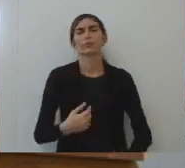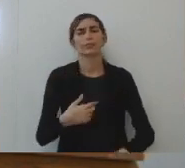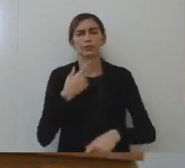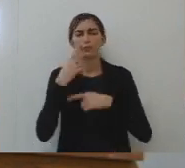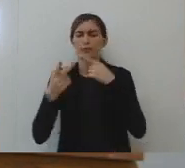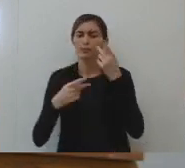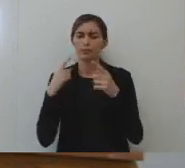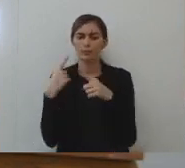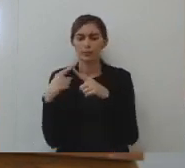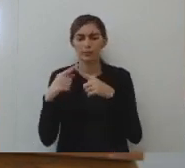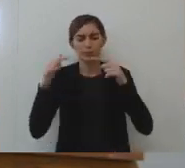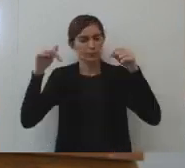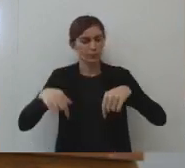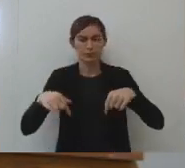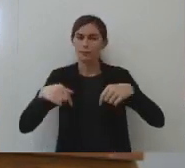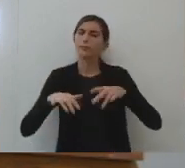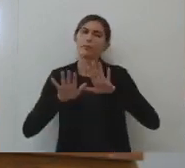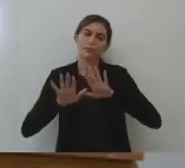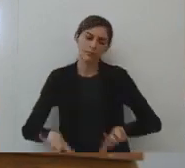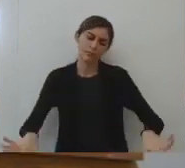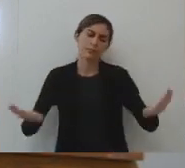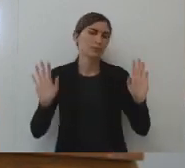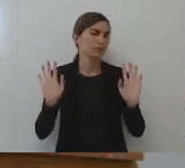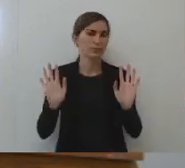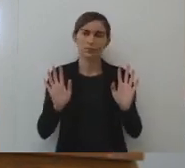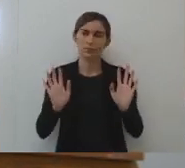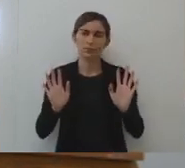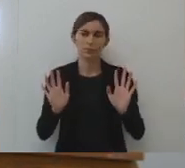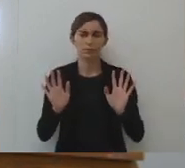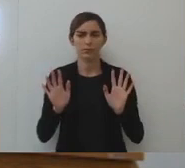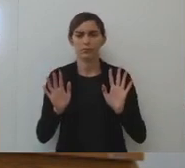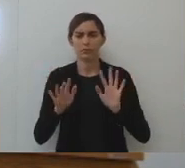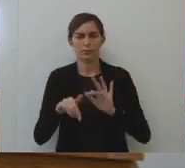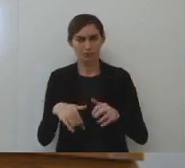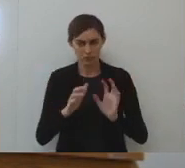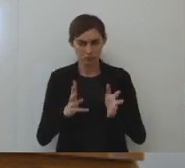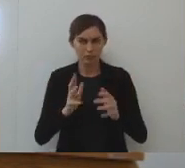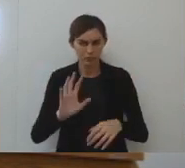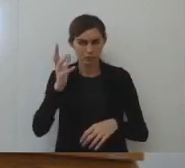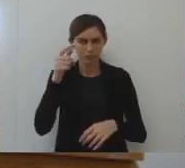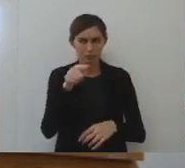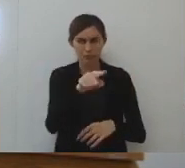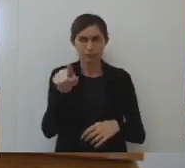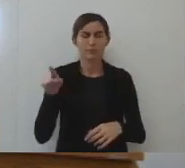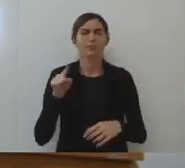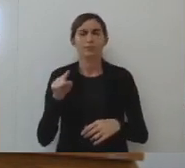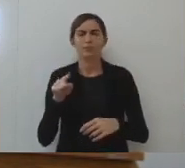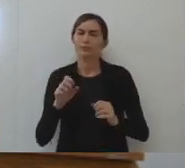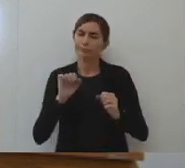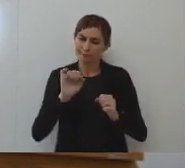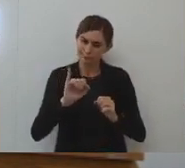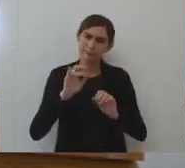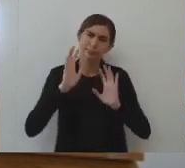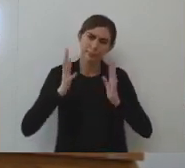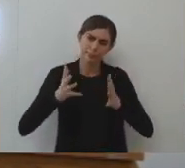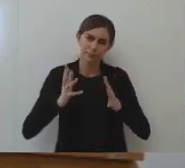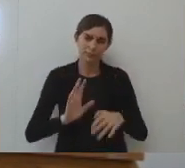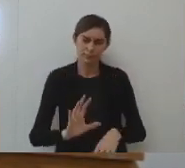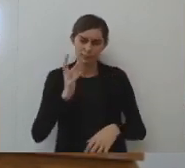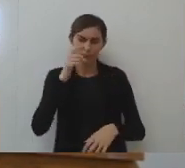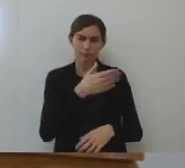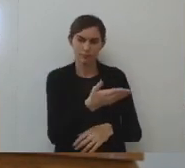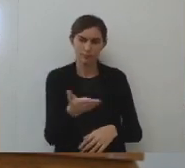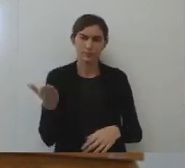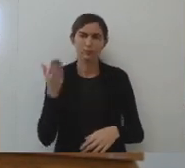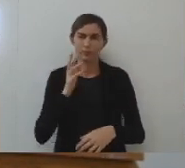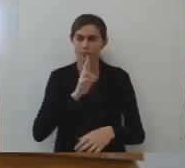disseram: porque aqui é assim que as coisas são. Isso já aconteceu com você? Se isso já aconteceu para você,